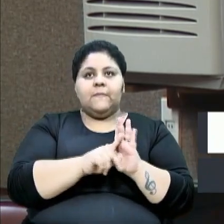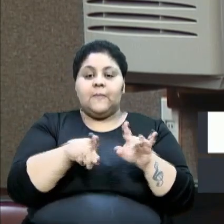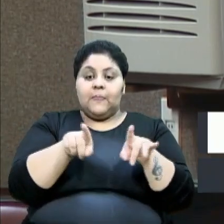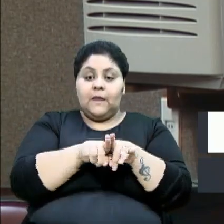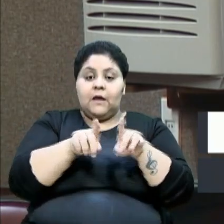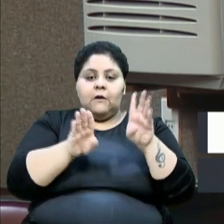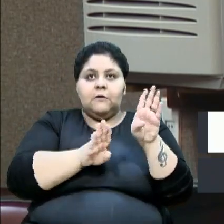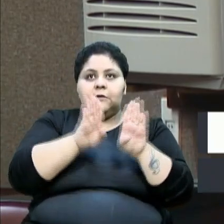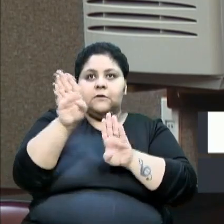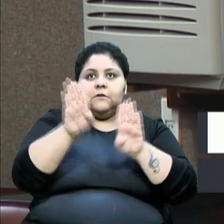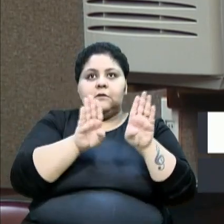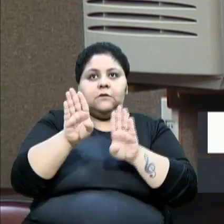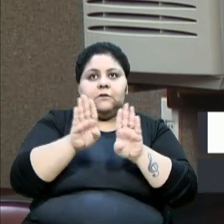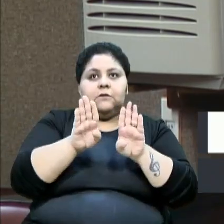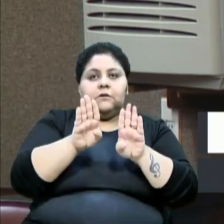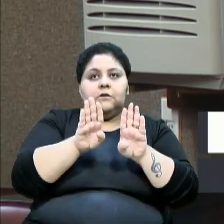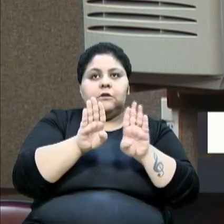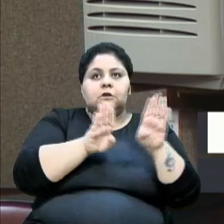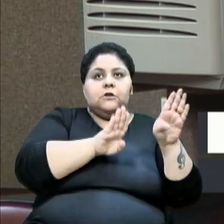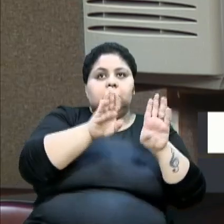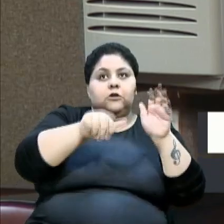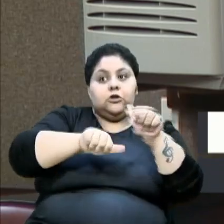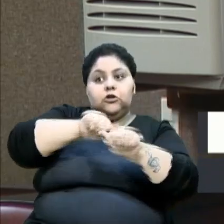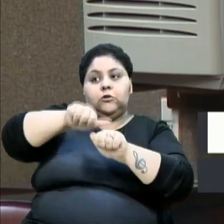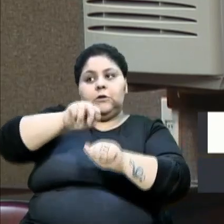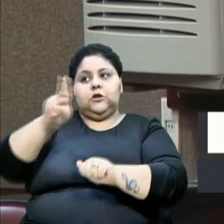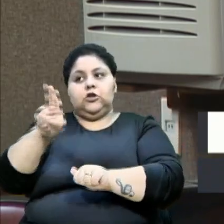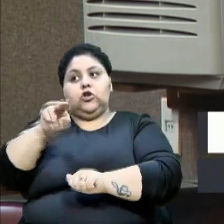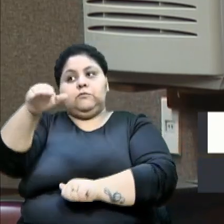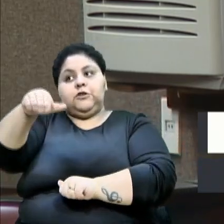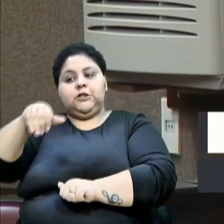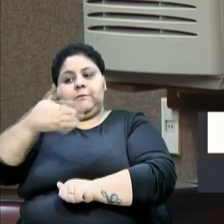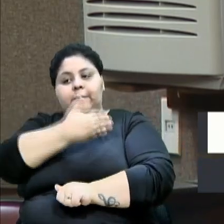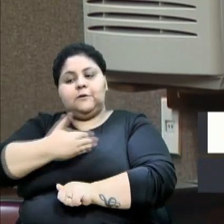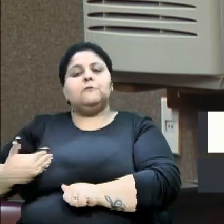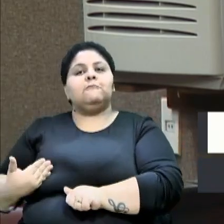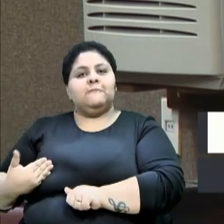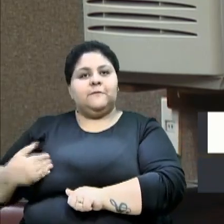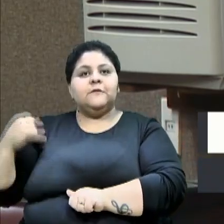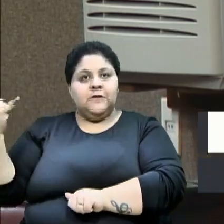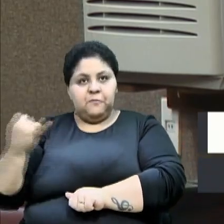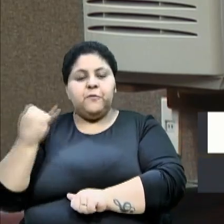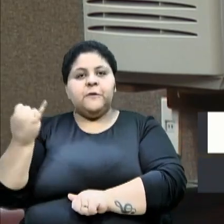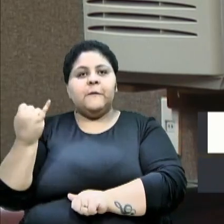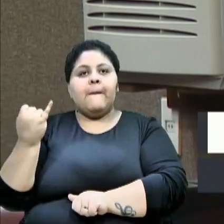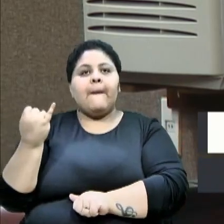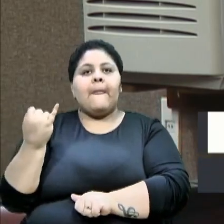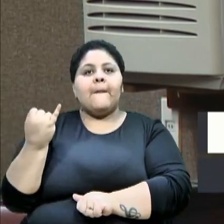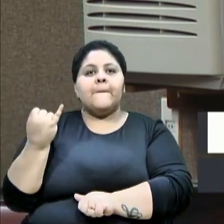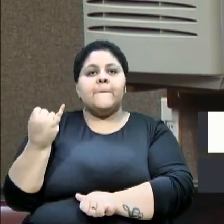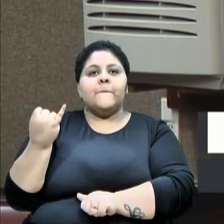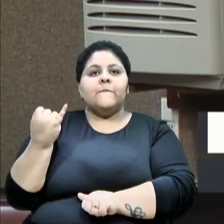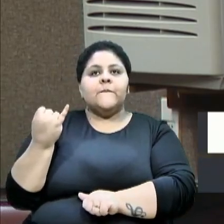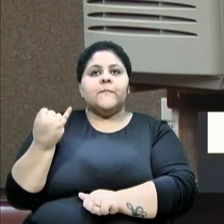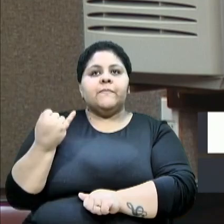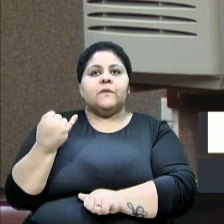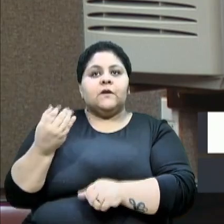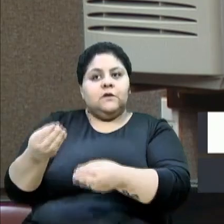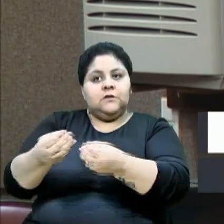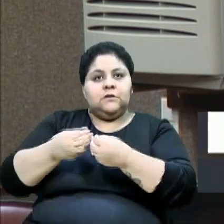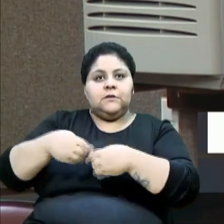licitação passar a chamamento público, que é importante, né? Isso a gente ganha em tempo,